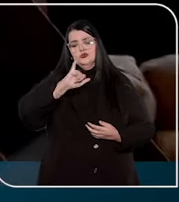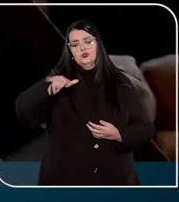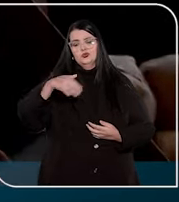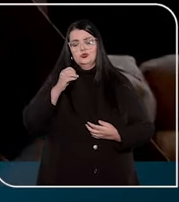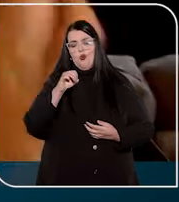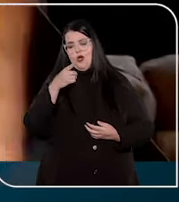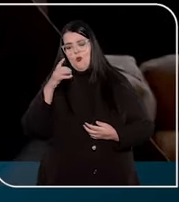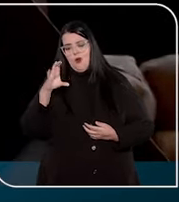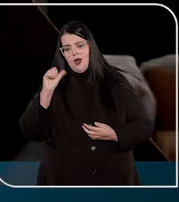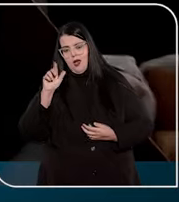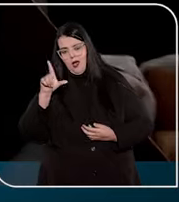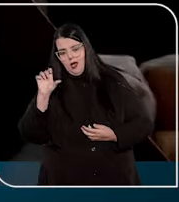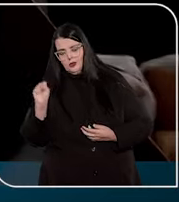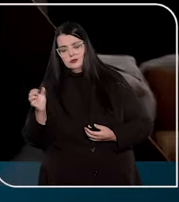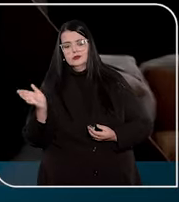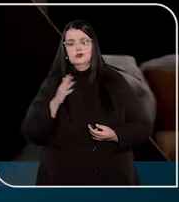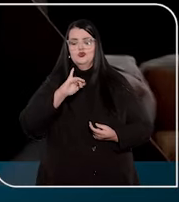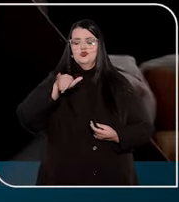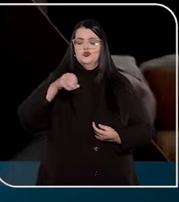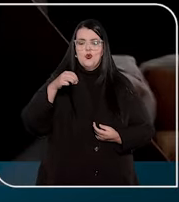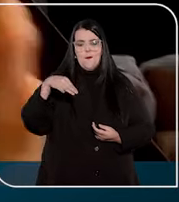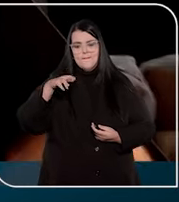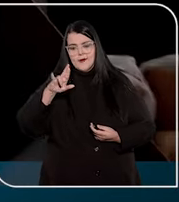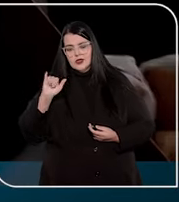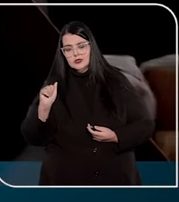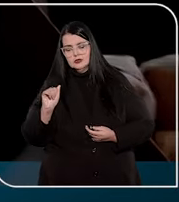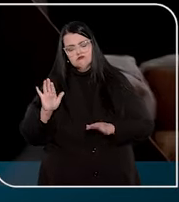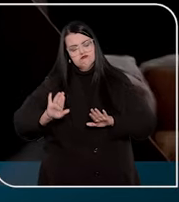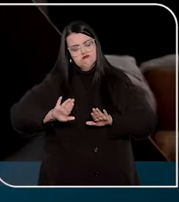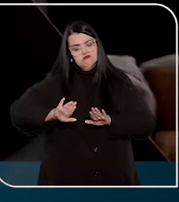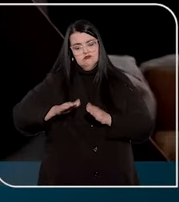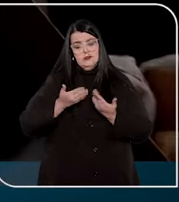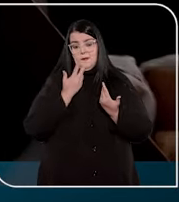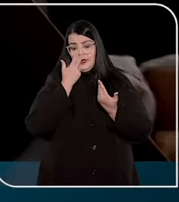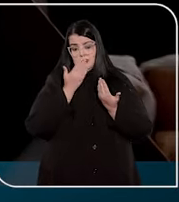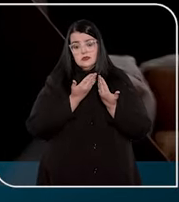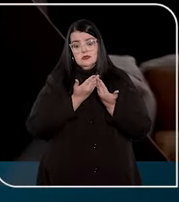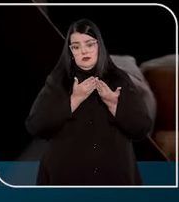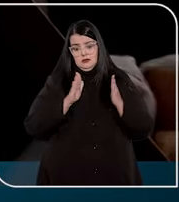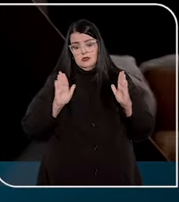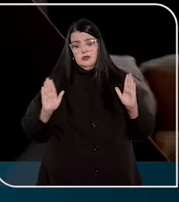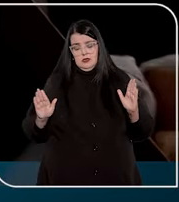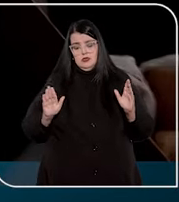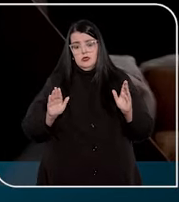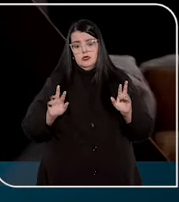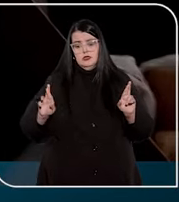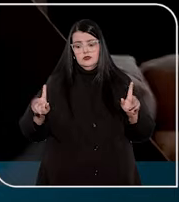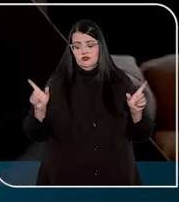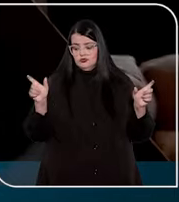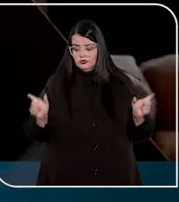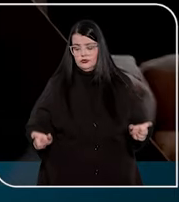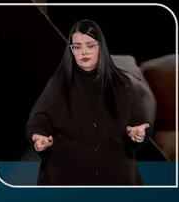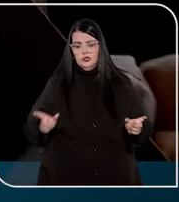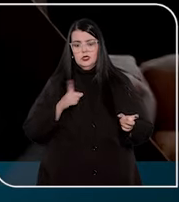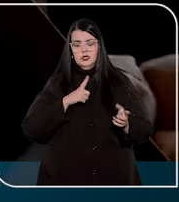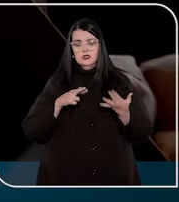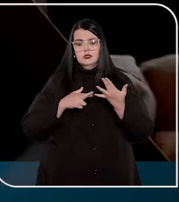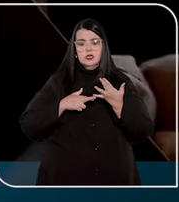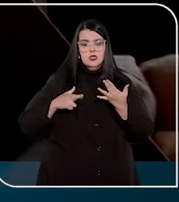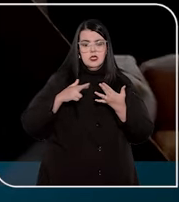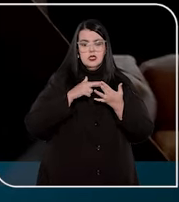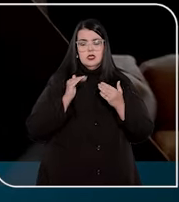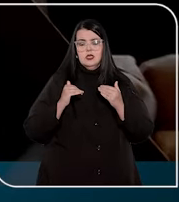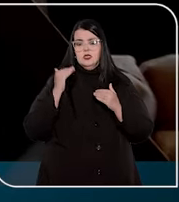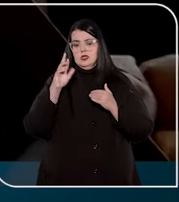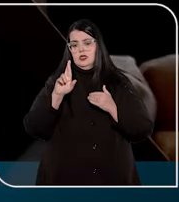João Maria e João sei lá o quê. Mas são recursos diferentes e é por isso que muitas vezes a parte faz um agravo em recurso extraordinário contra